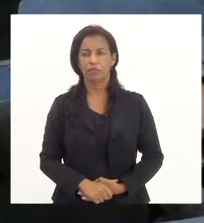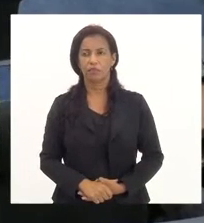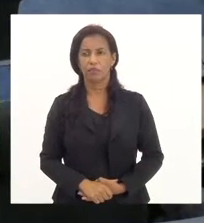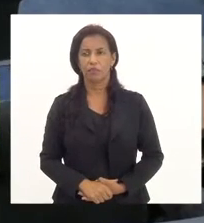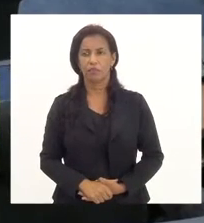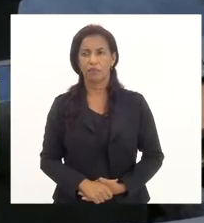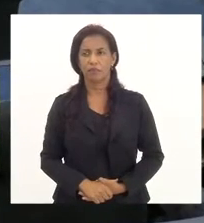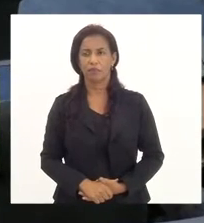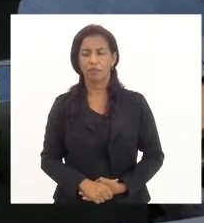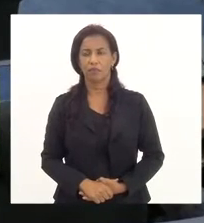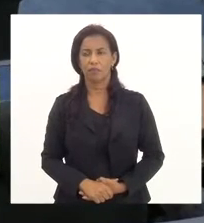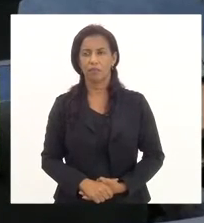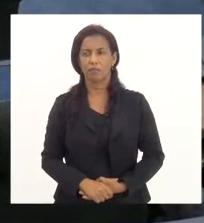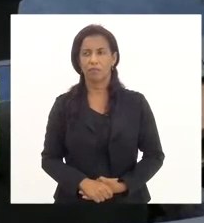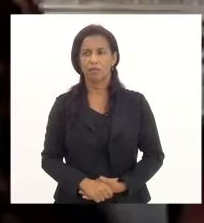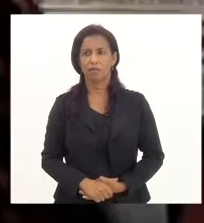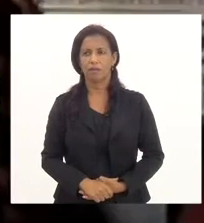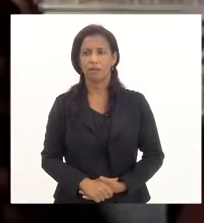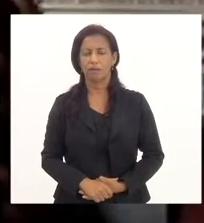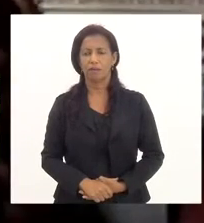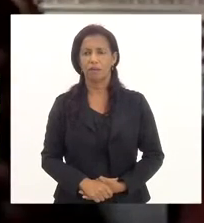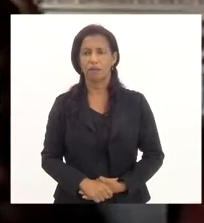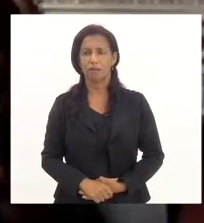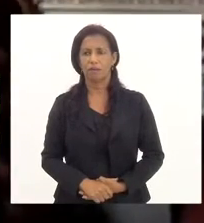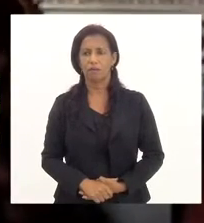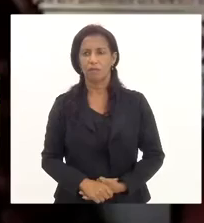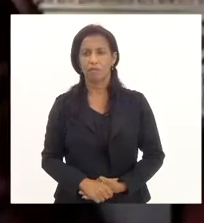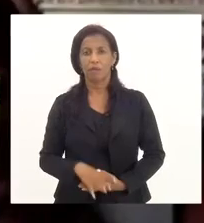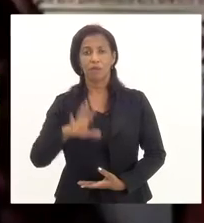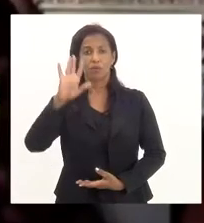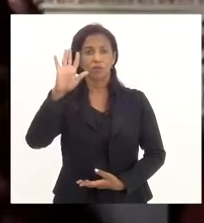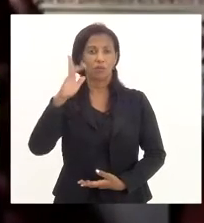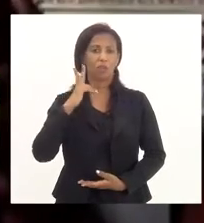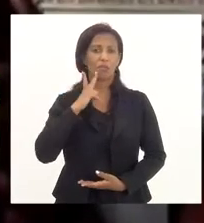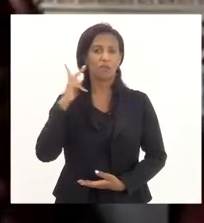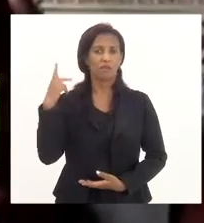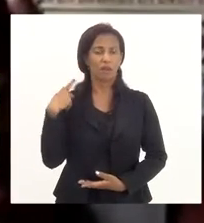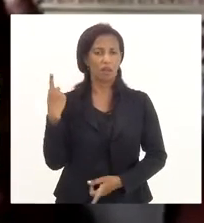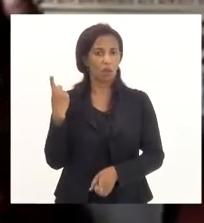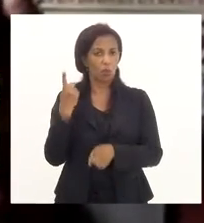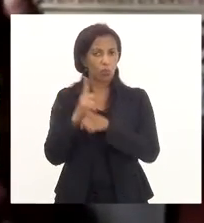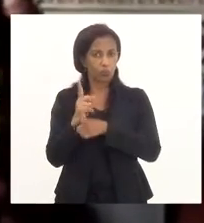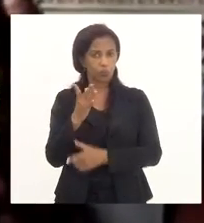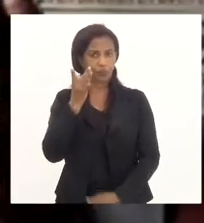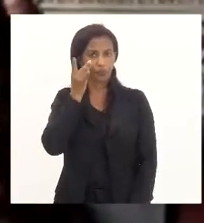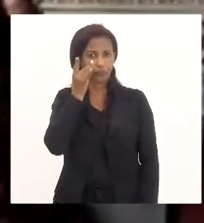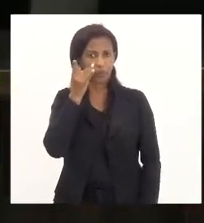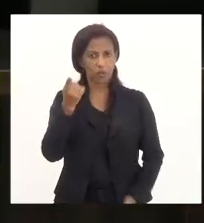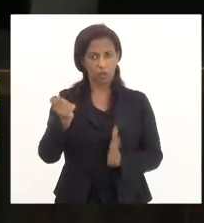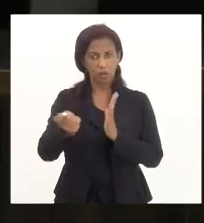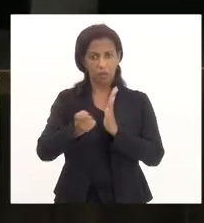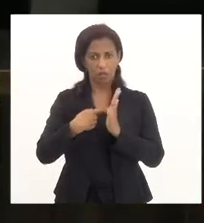dia questão de ordem só para anunciar que eu já presente